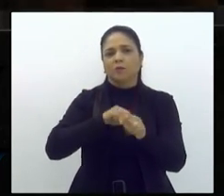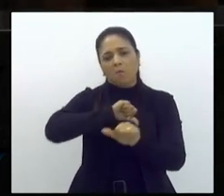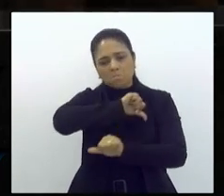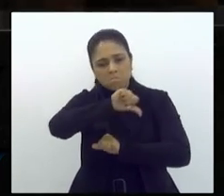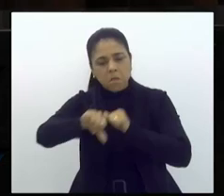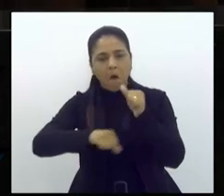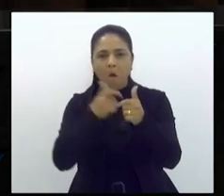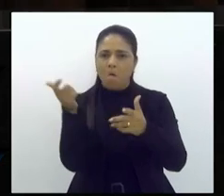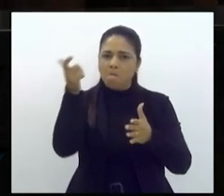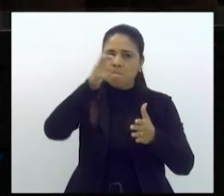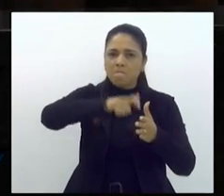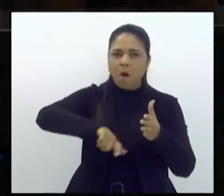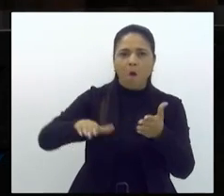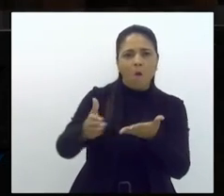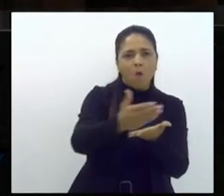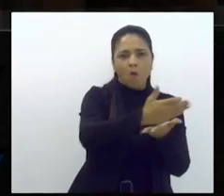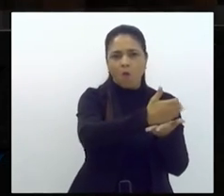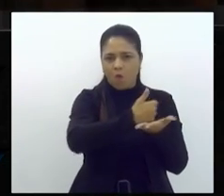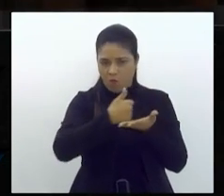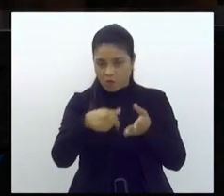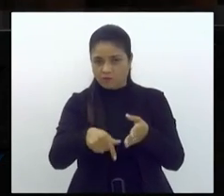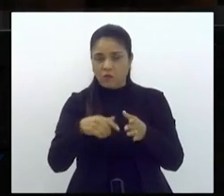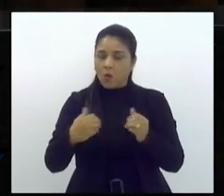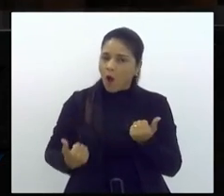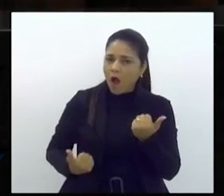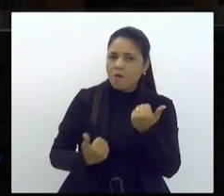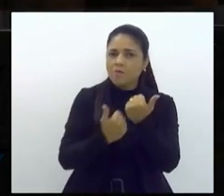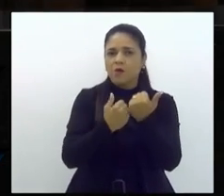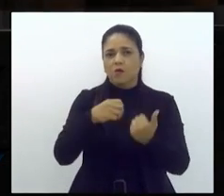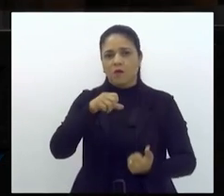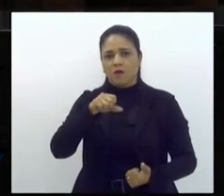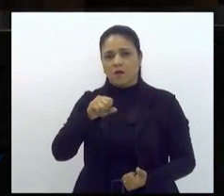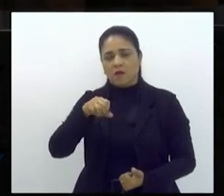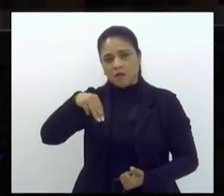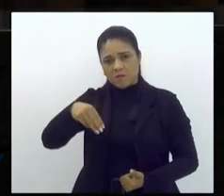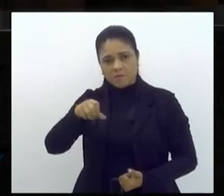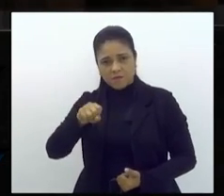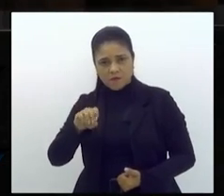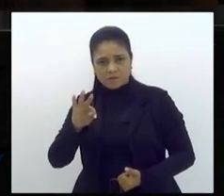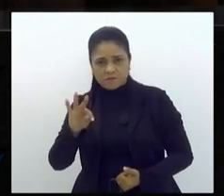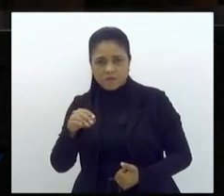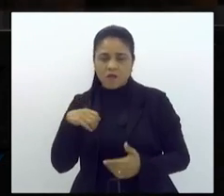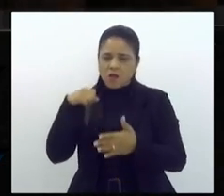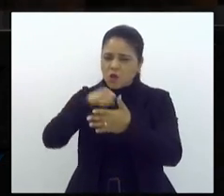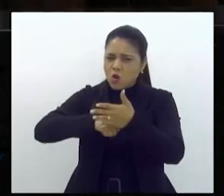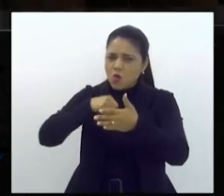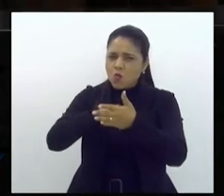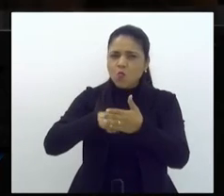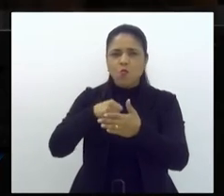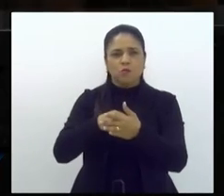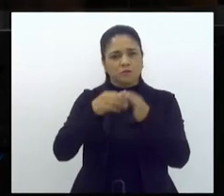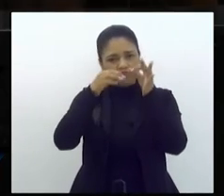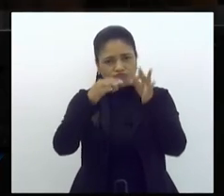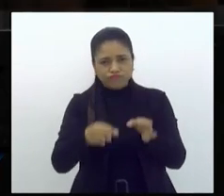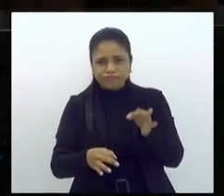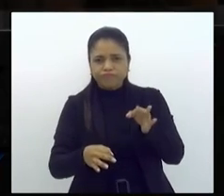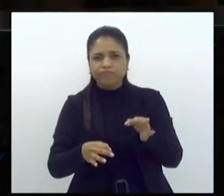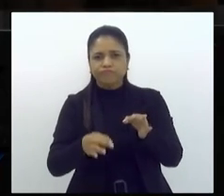todo apoio ao MST toda força para continuar a sua luta justa legítima